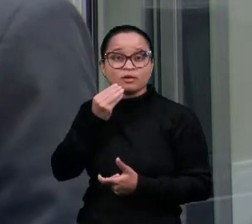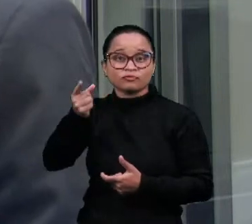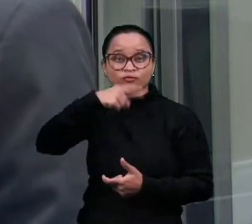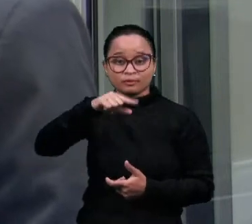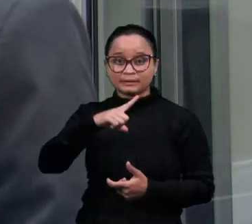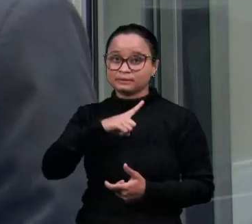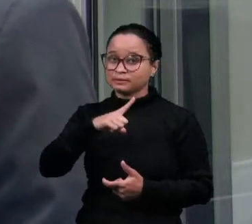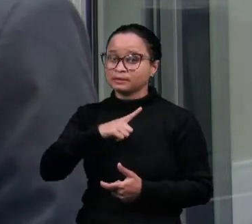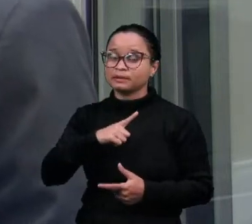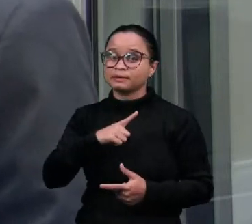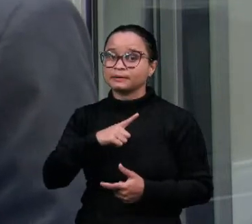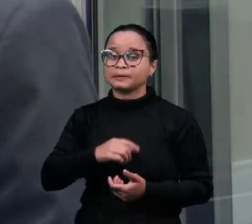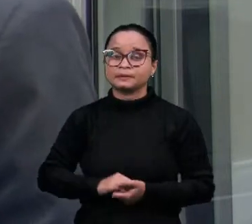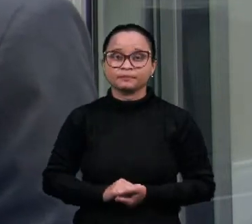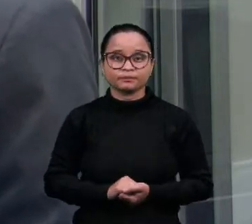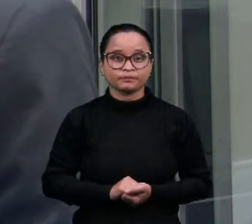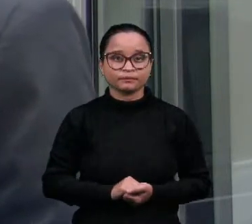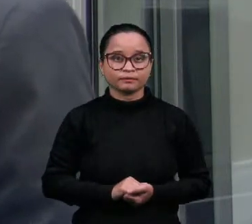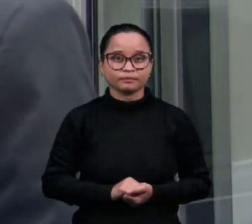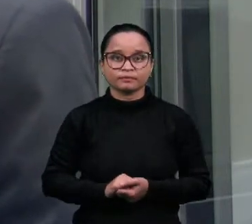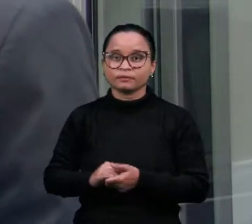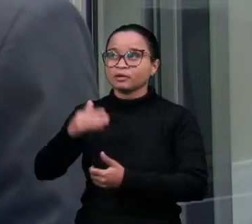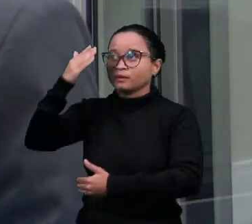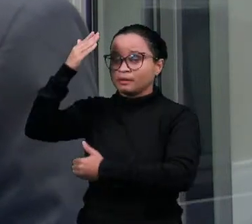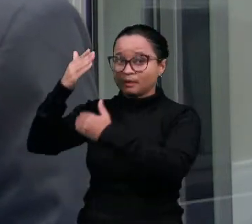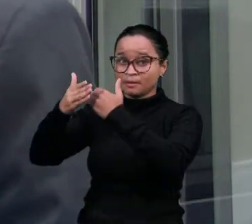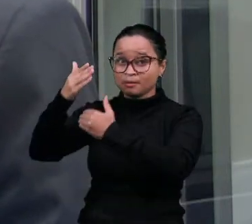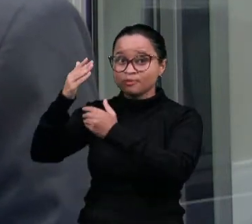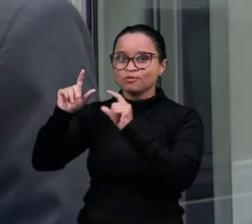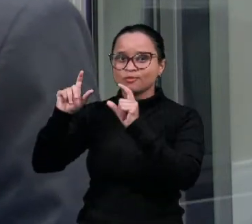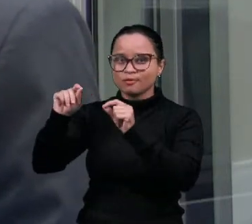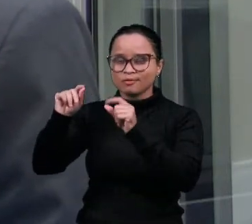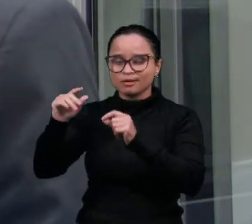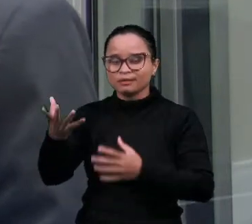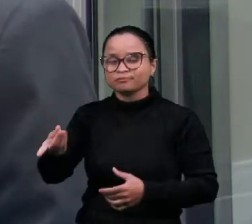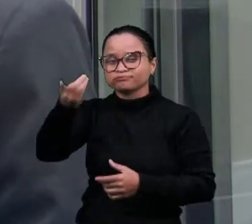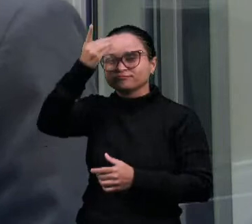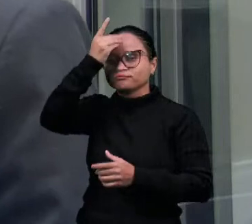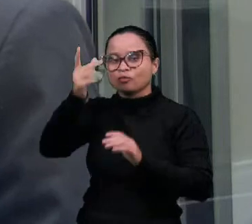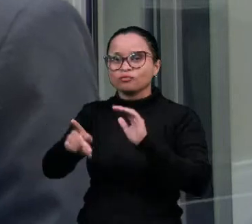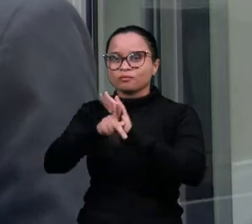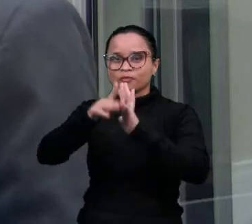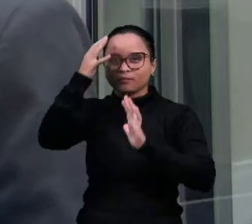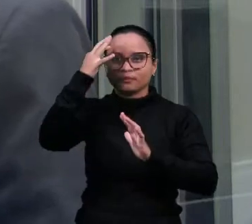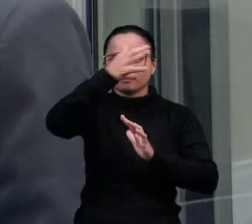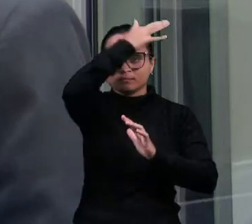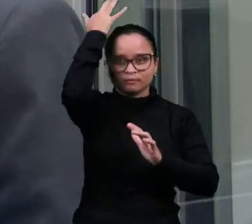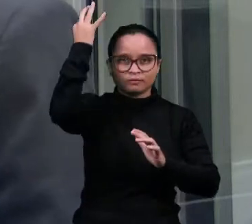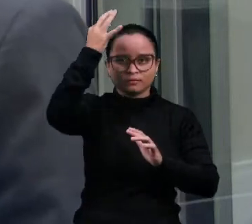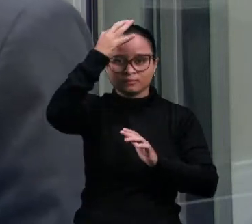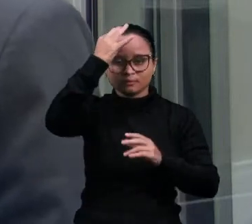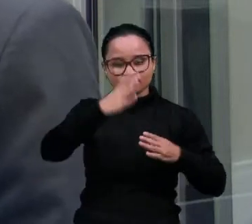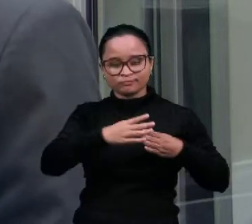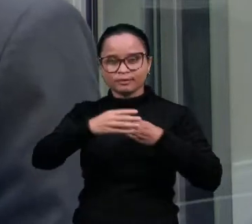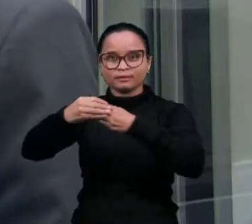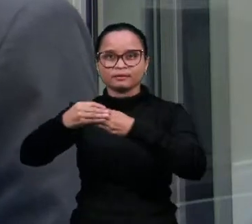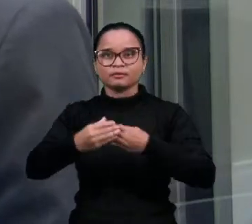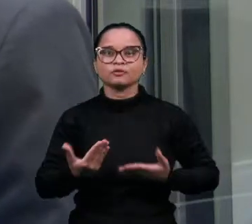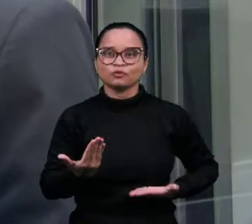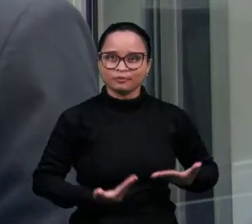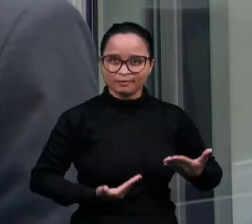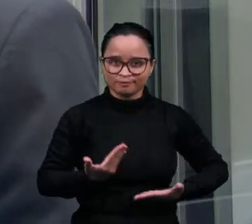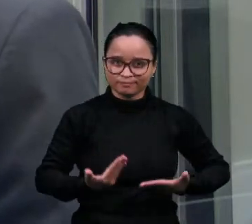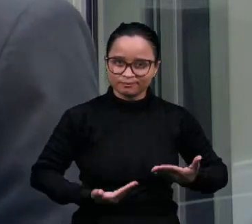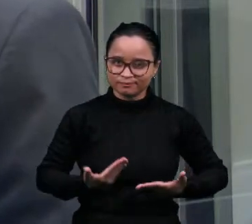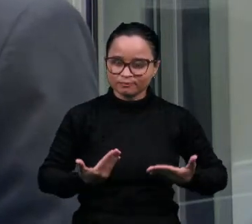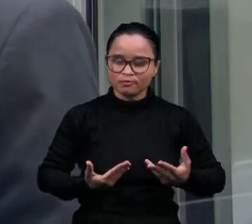temos é a presença dos dons espirituais, é a direção do Espírito Santo na vida do servo